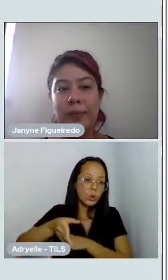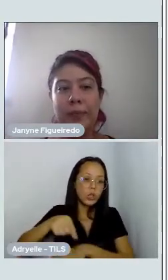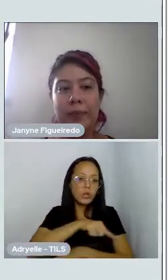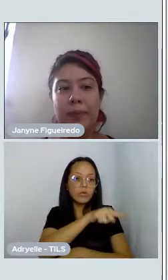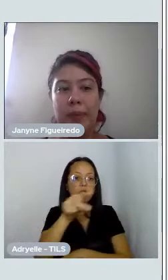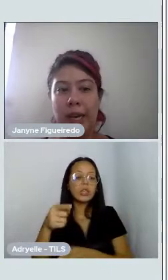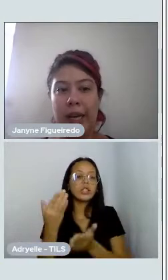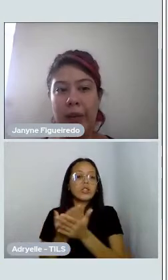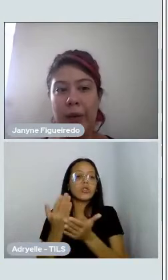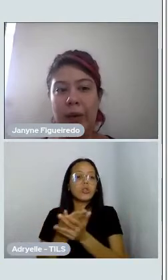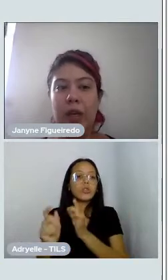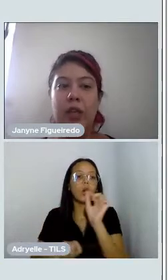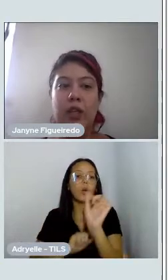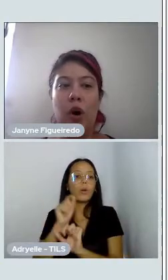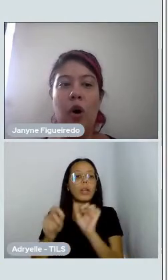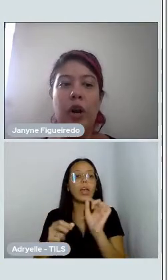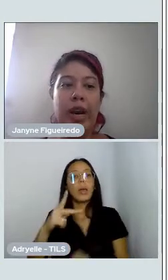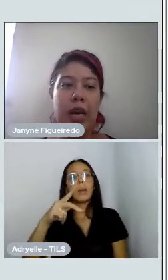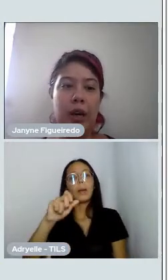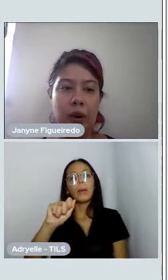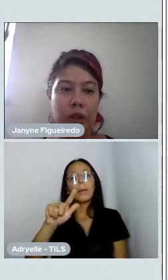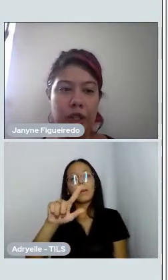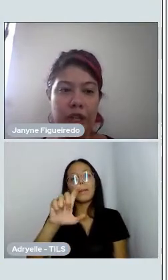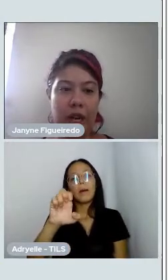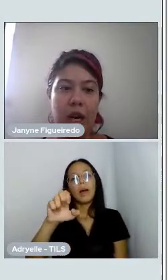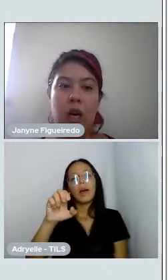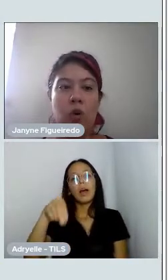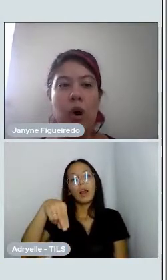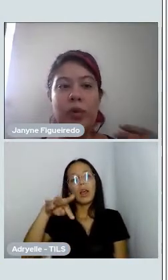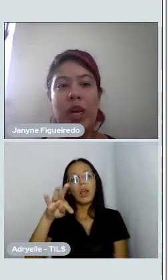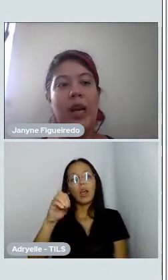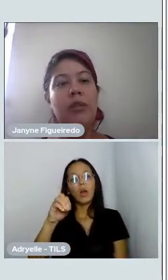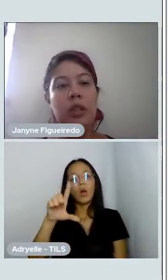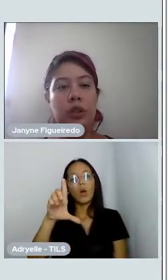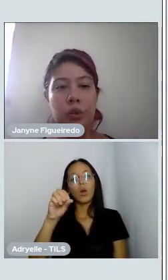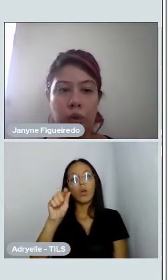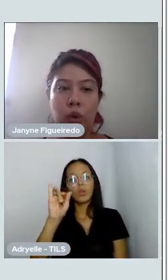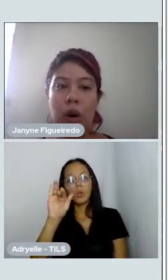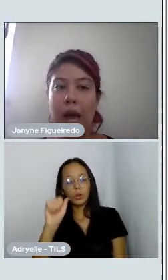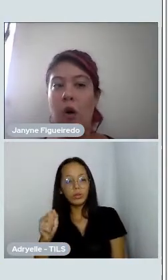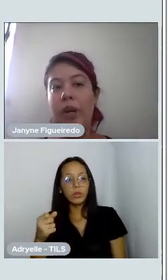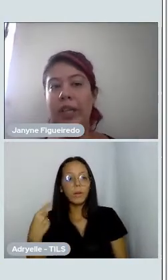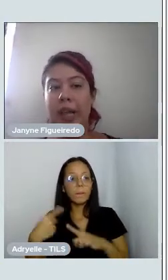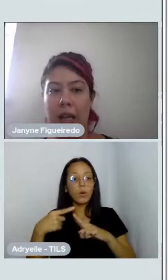paleontologia, certo? História e arqueologia, o objeto de estudo é a